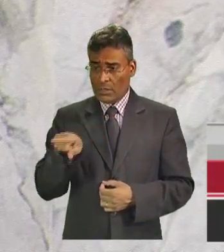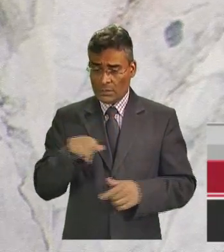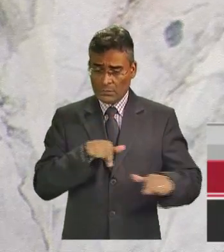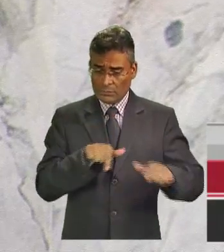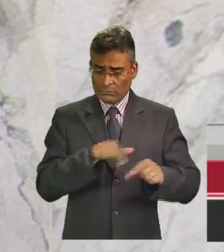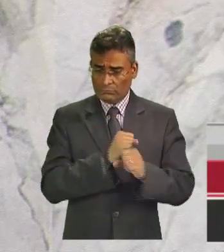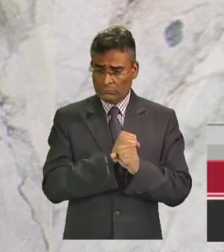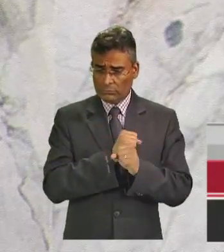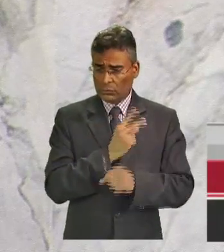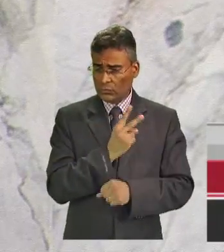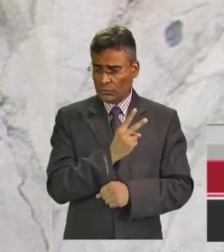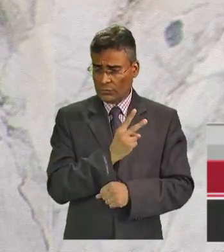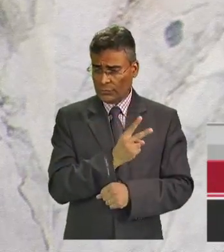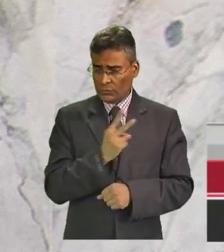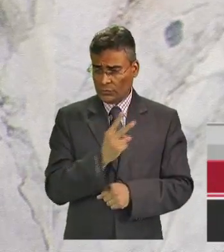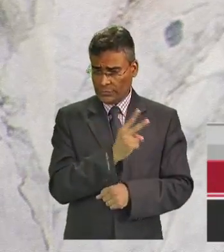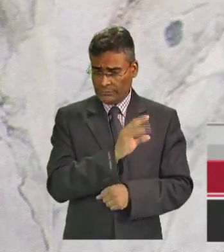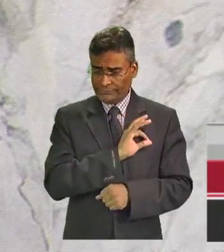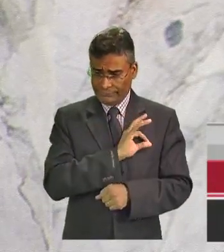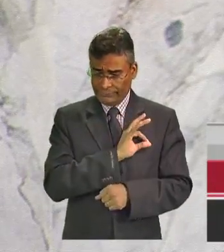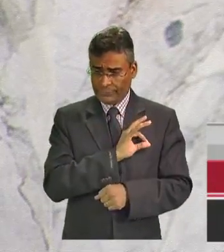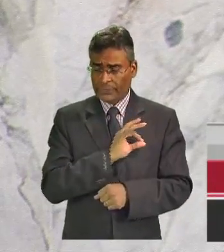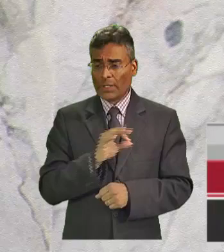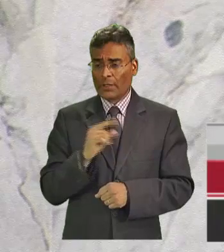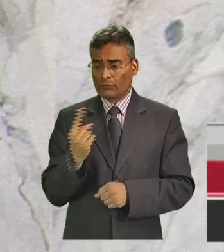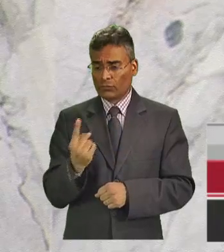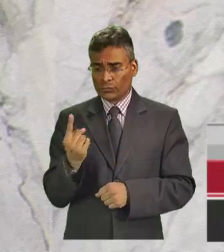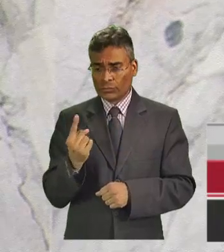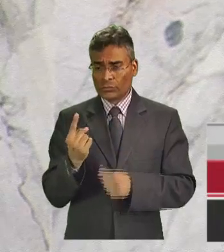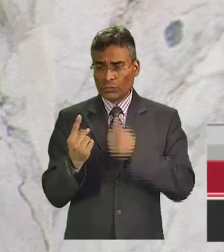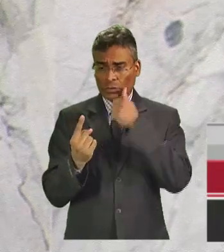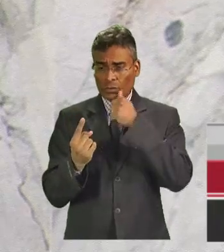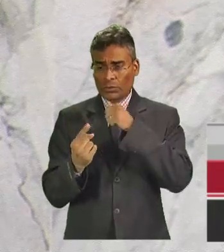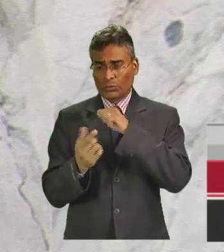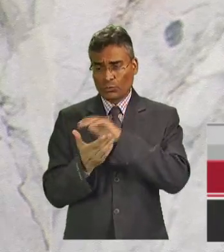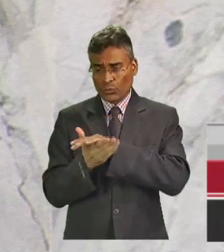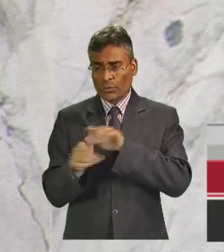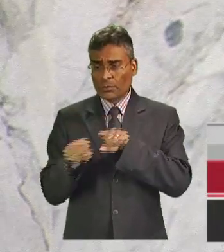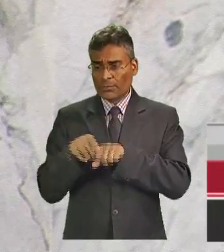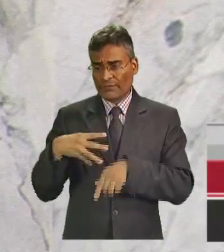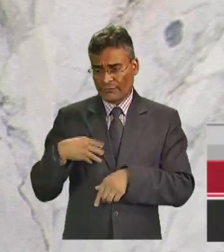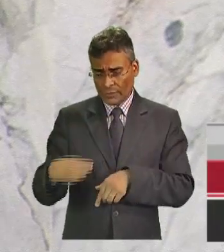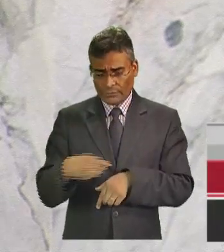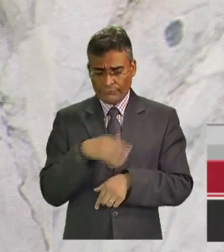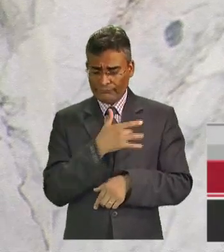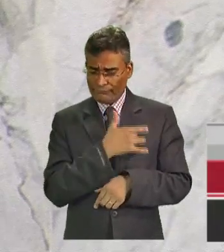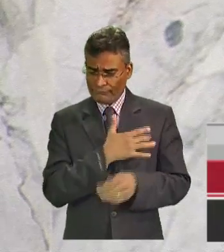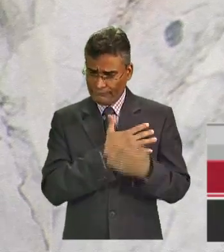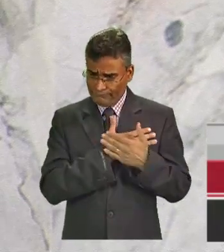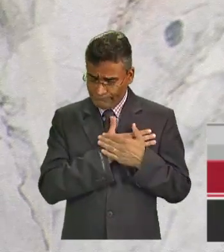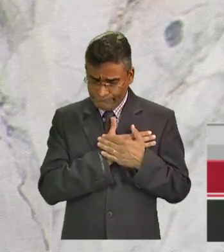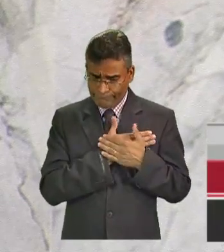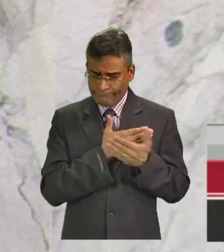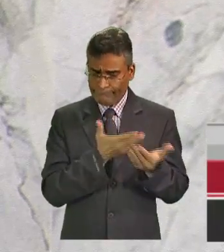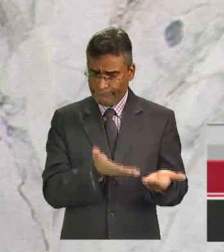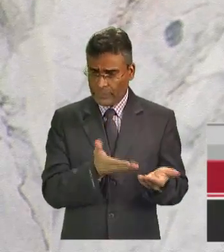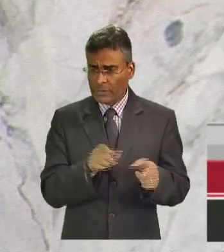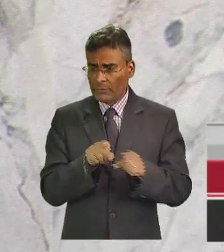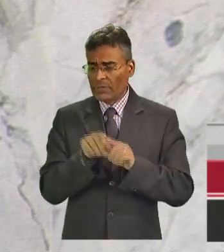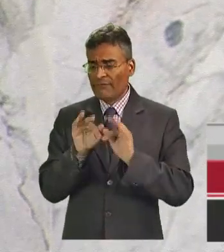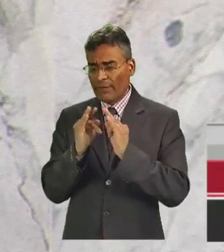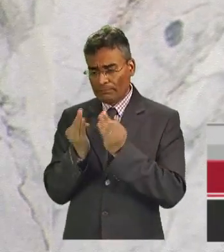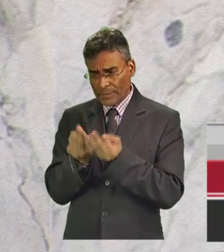deixa esposa e 2 filhos. Então, nossos sentimentos também a todos os policiais militares do 32 Batalhão e também